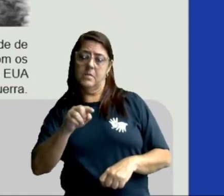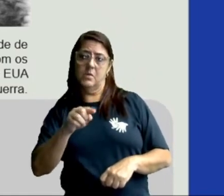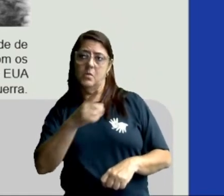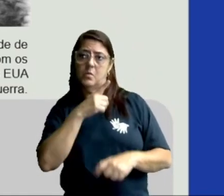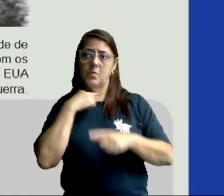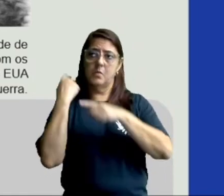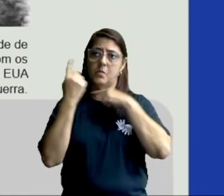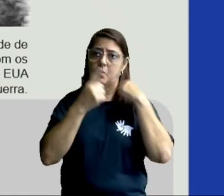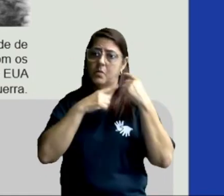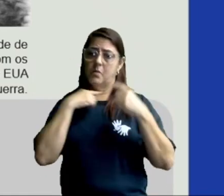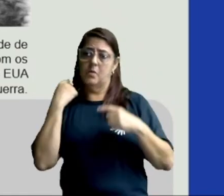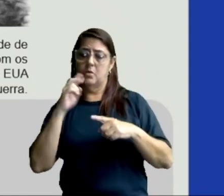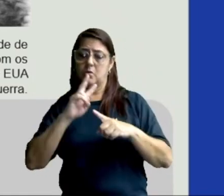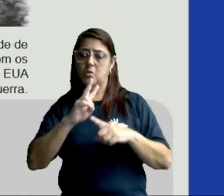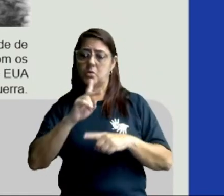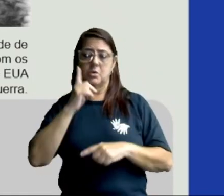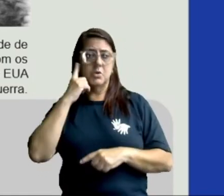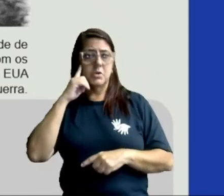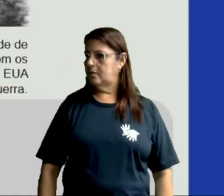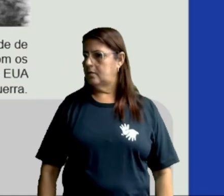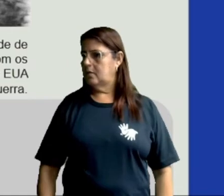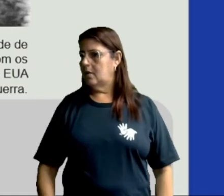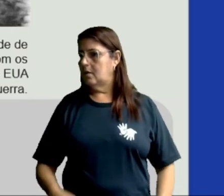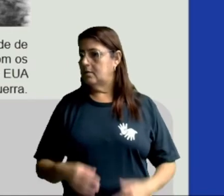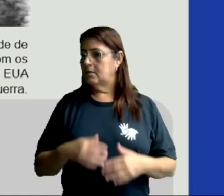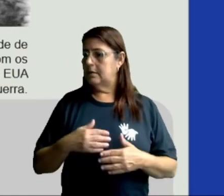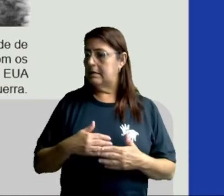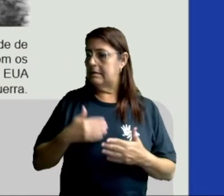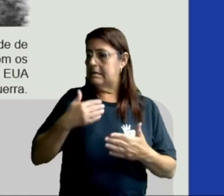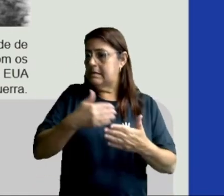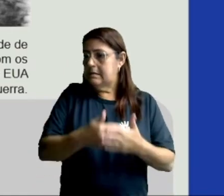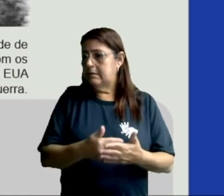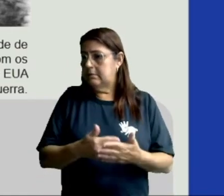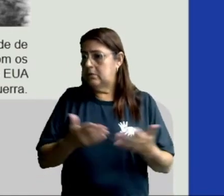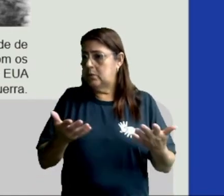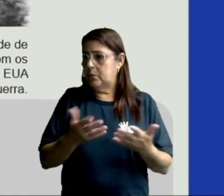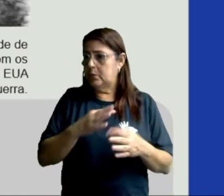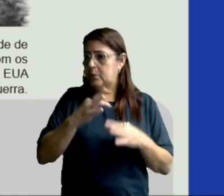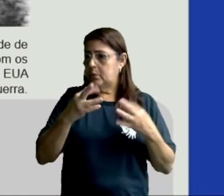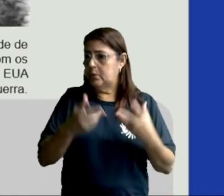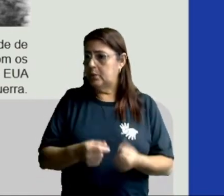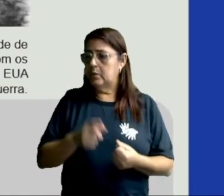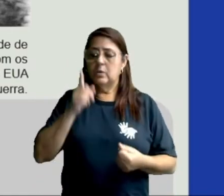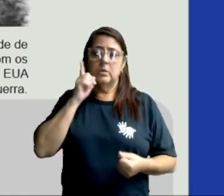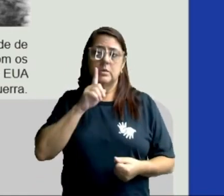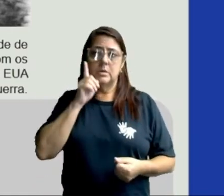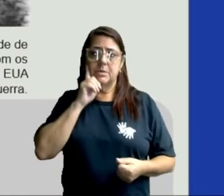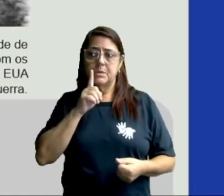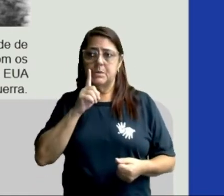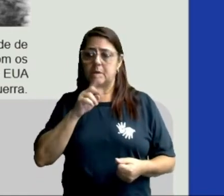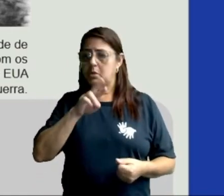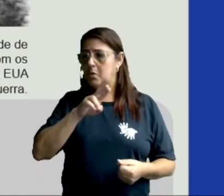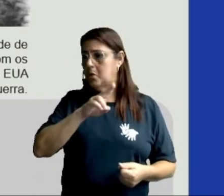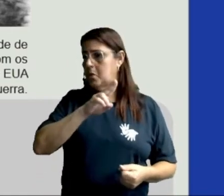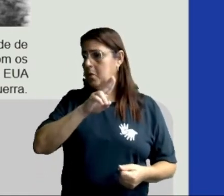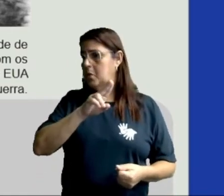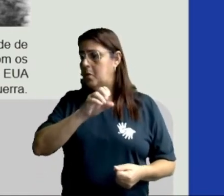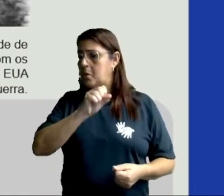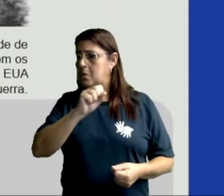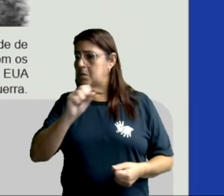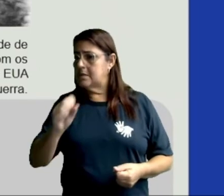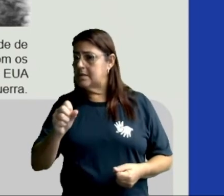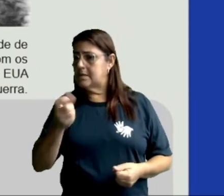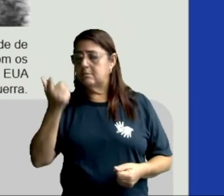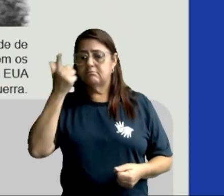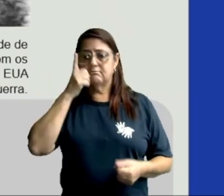Nagasaki, 2 dias depois, os japoneses se rendem. Então, diante de tudo isso aqui, Estados Unidos e Rússia acabam saindo melhor na